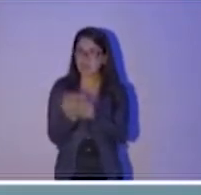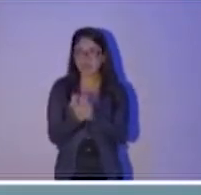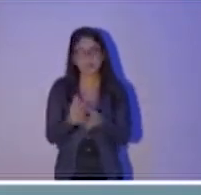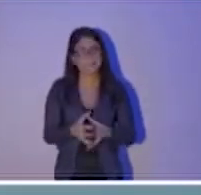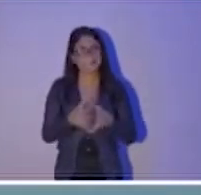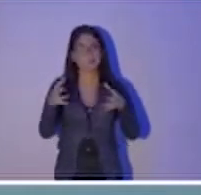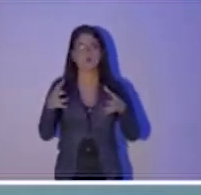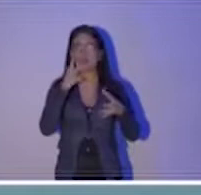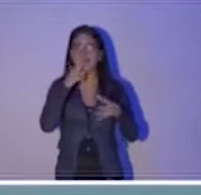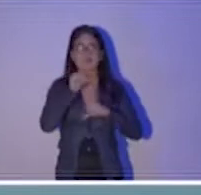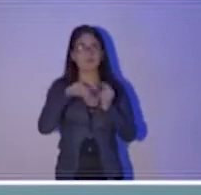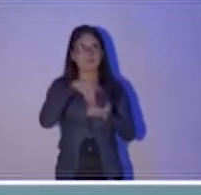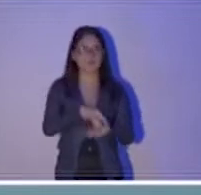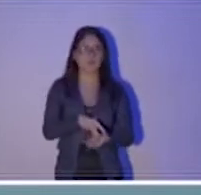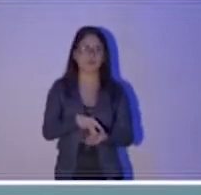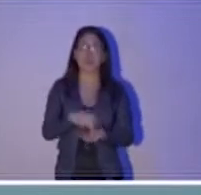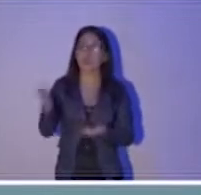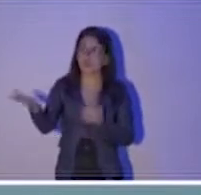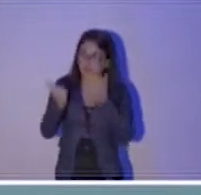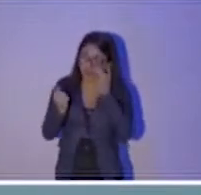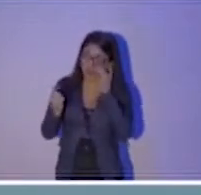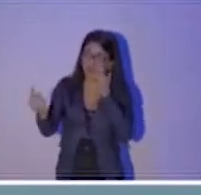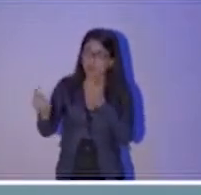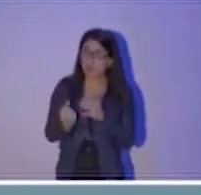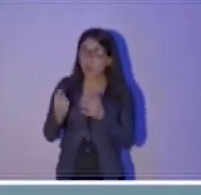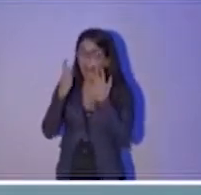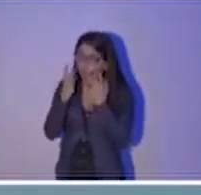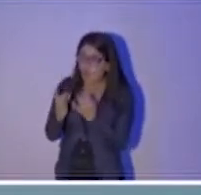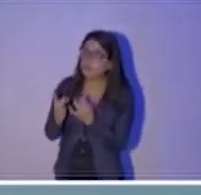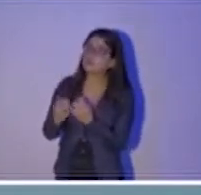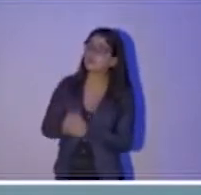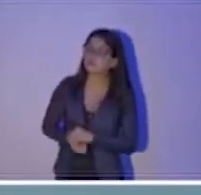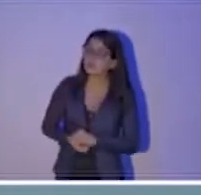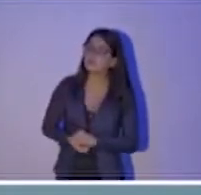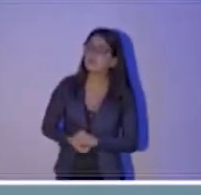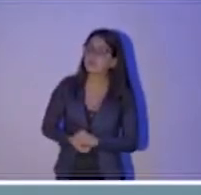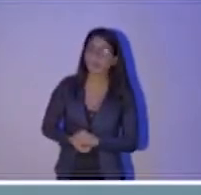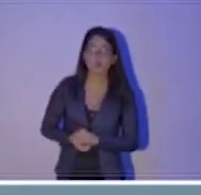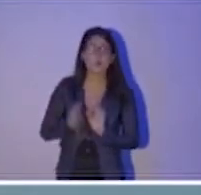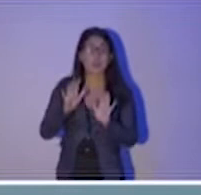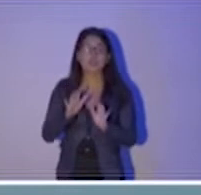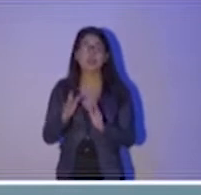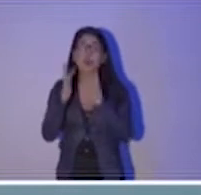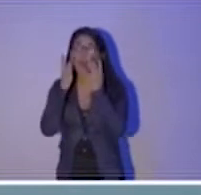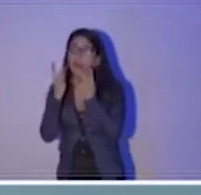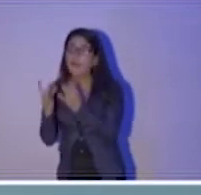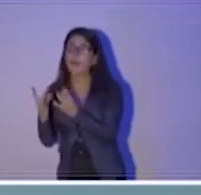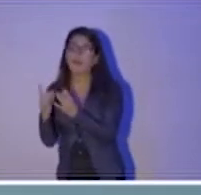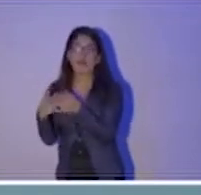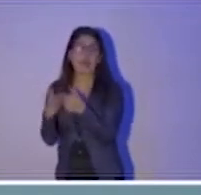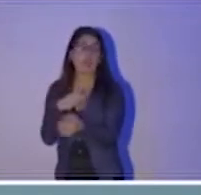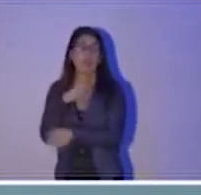é escutado, né? E eu não estou falando de uma escuta que seja uma escuta